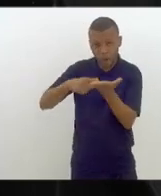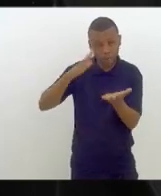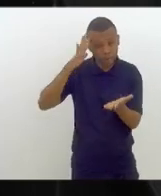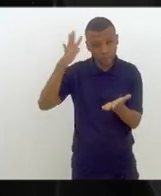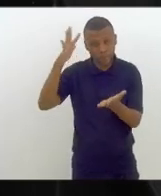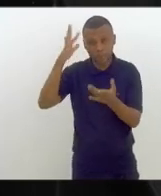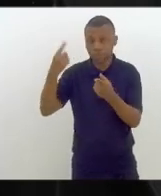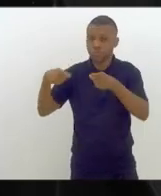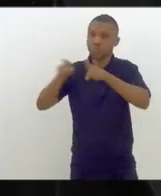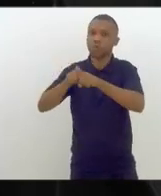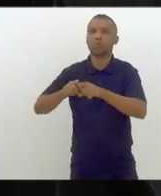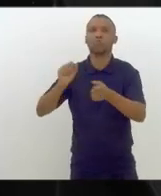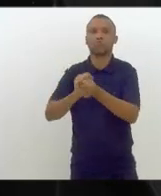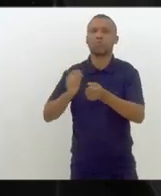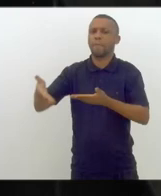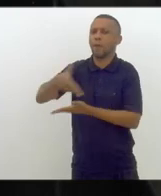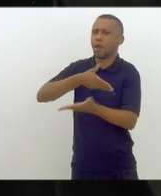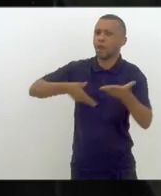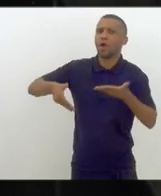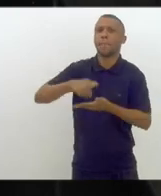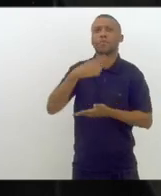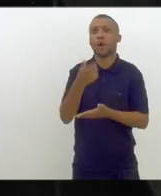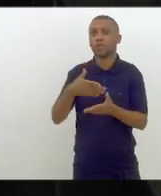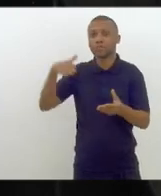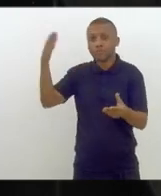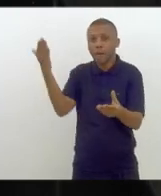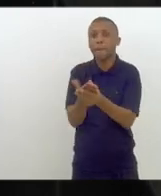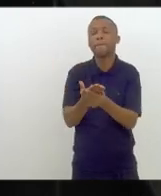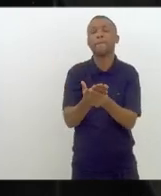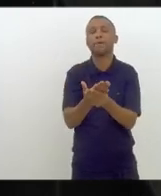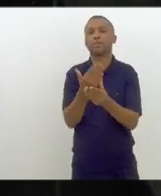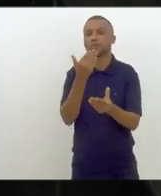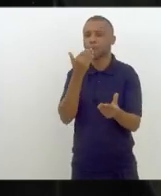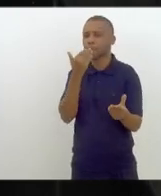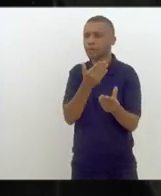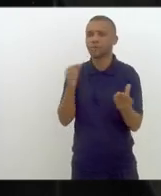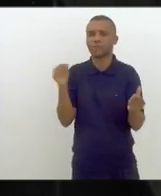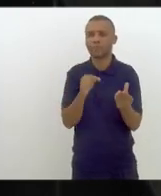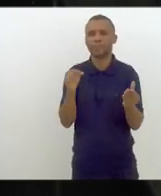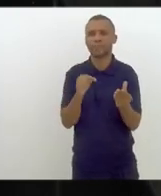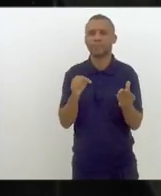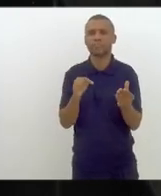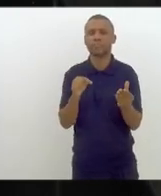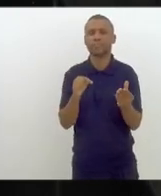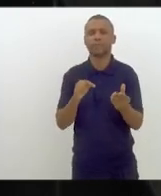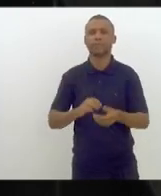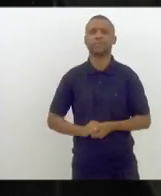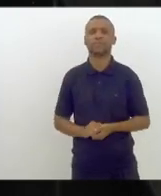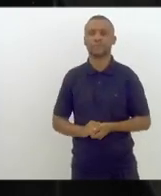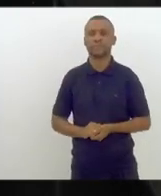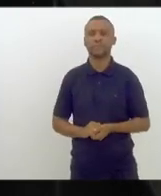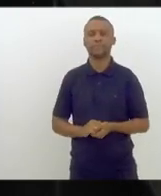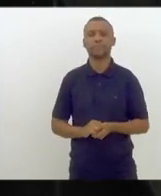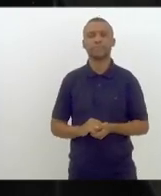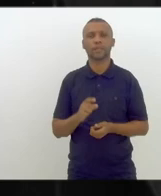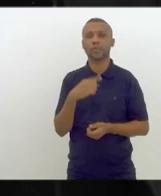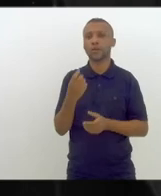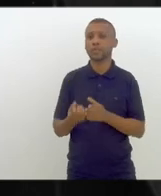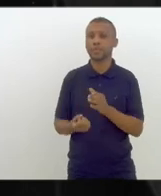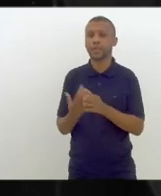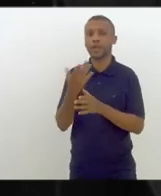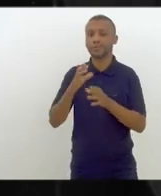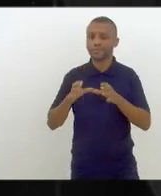que nós, para podermos dar entrada num requerimento para poder fazermos a instalação de